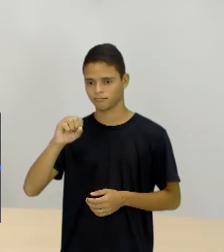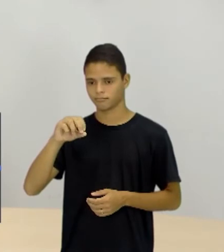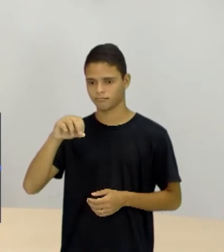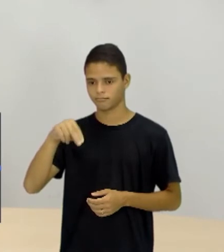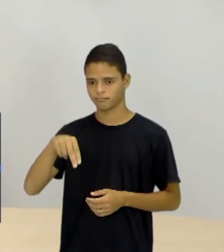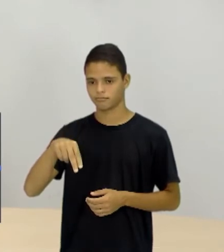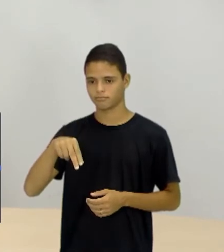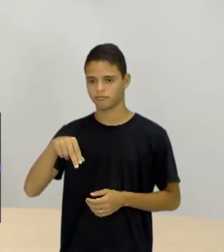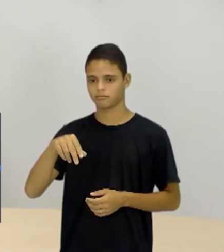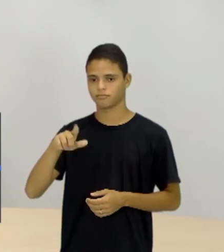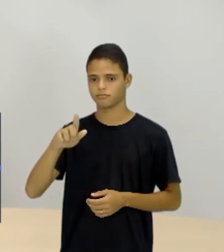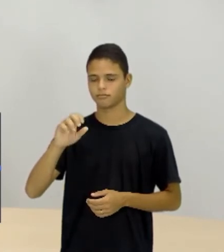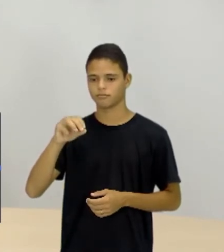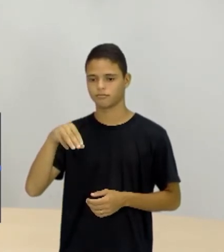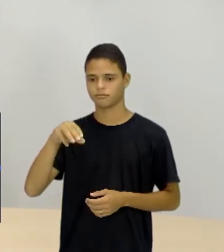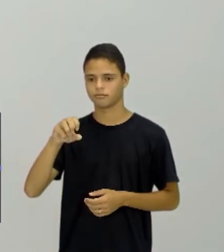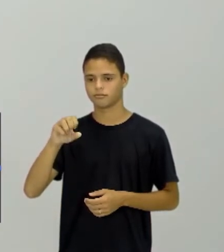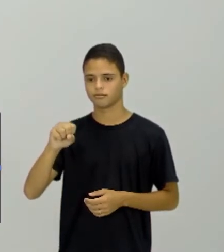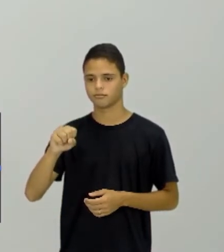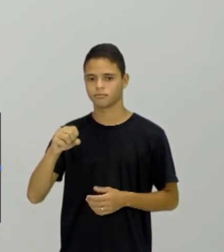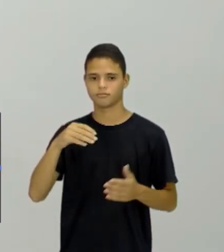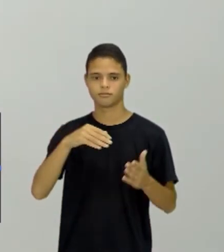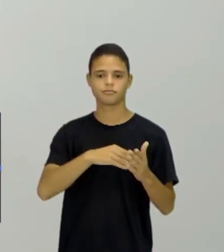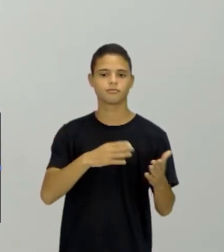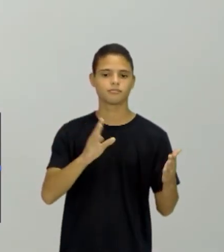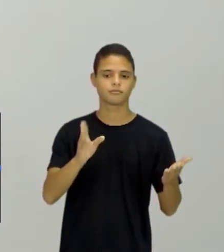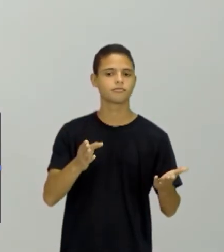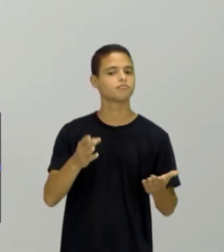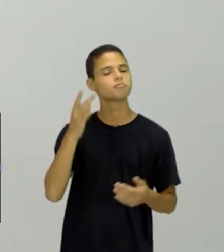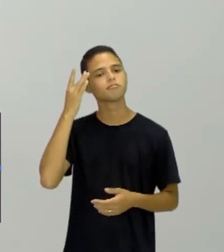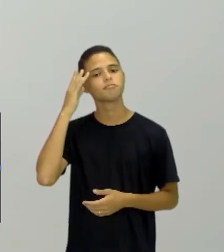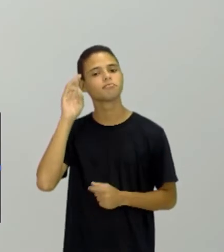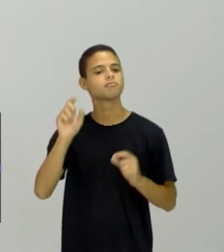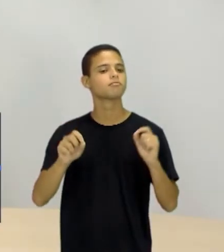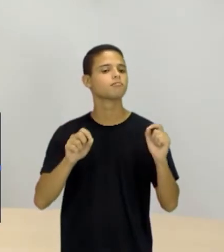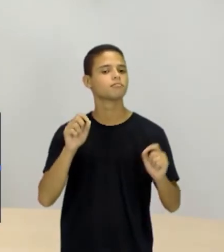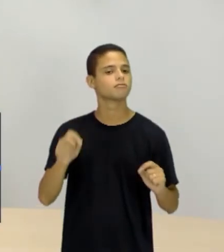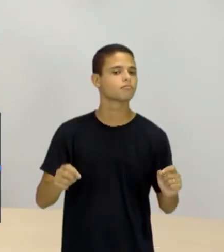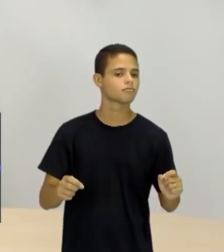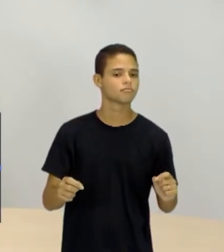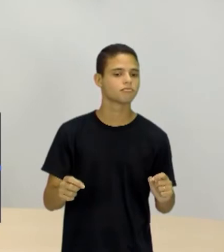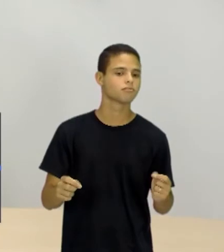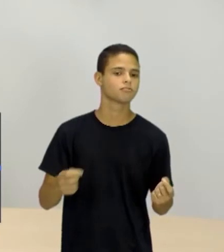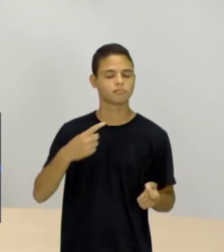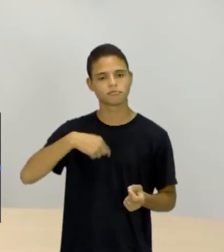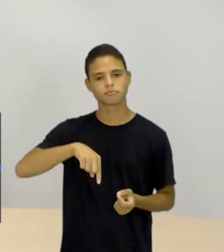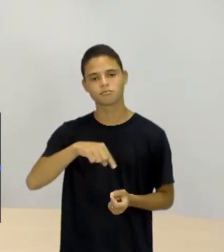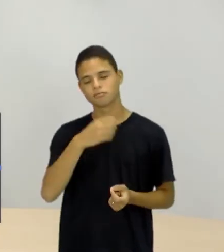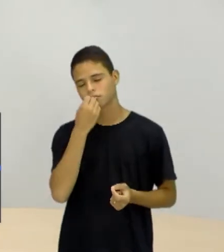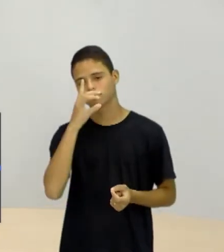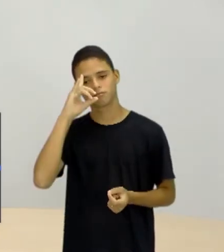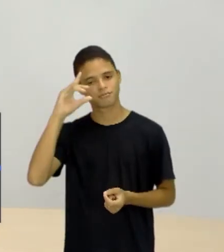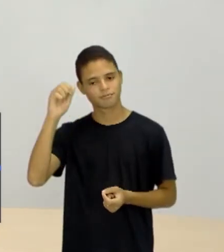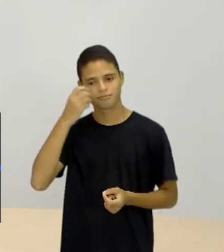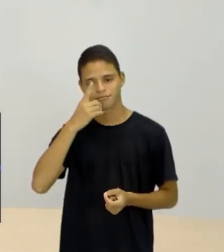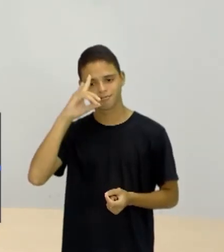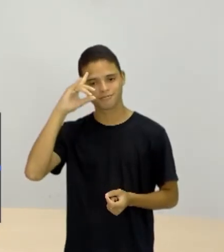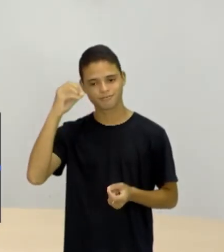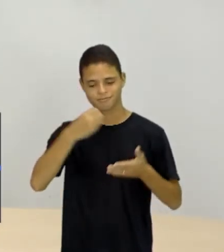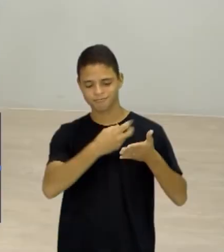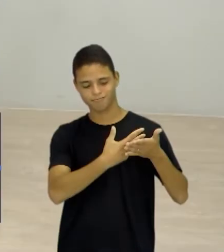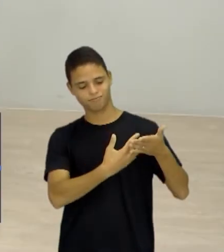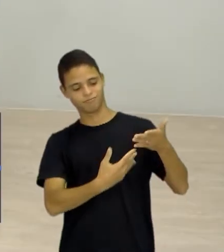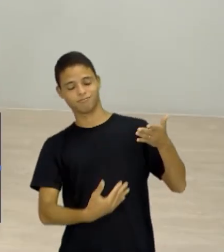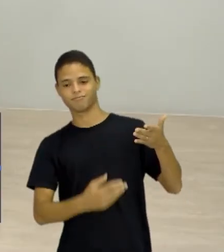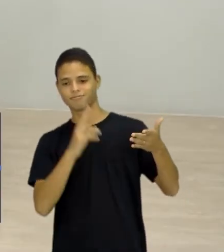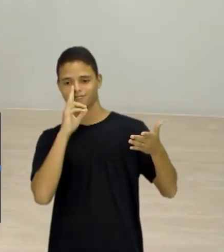professora Cristiane, está aqui. Chegou. Muito bem. O que ela está achando, ô, Pro? Fala aí o que pessoal você está tá curtindo achando aí. Tem muitos bons dias aqui, viu? Então vamos chamar esse pessoal aí